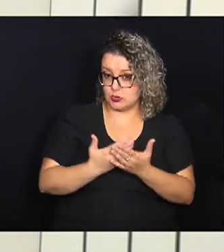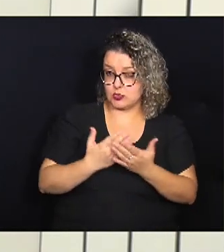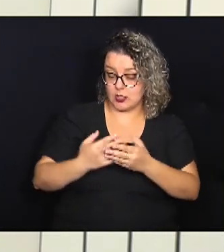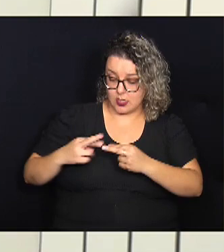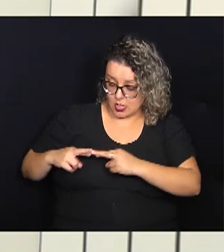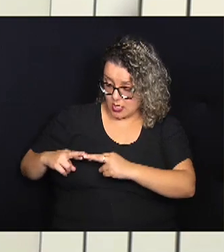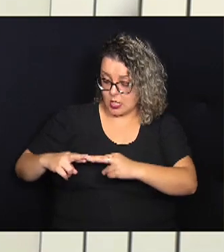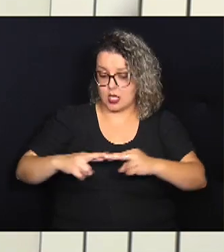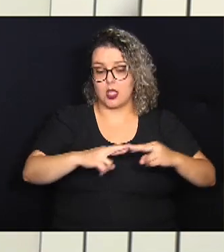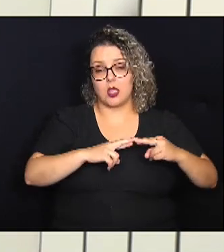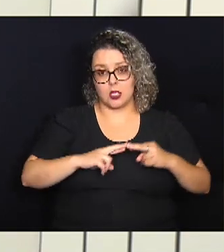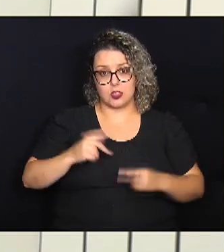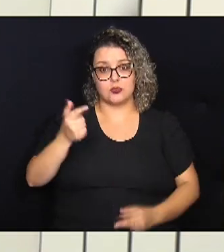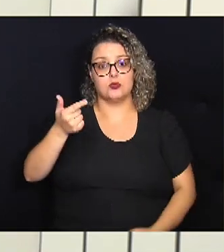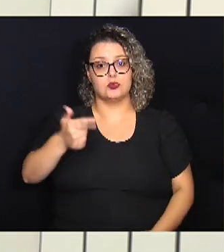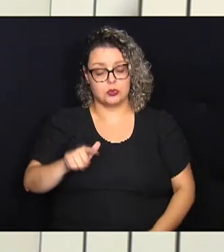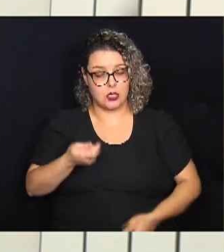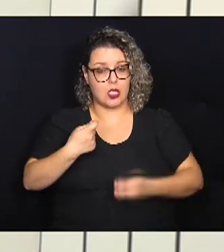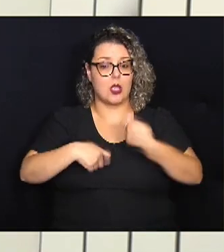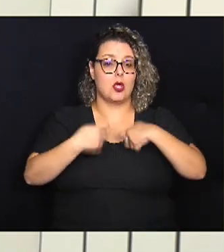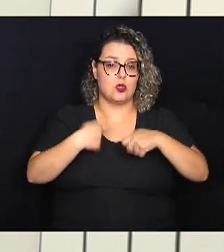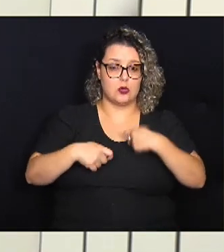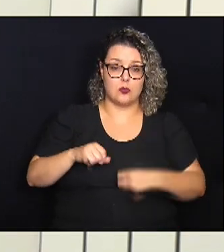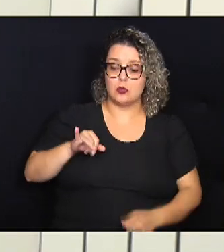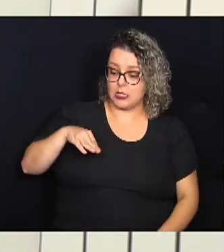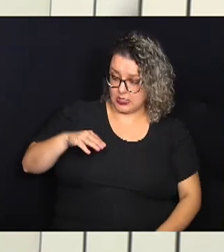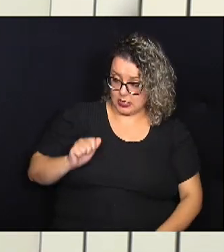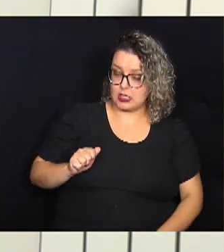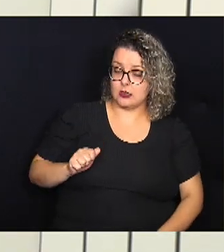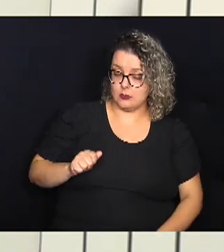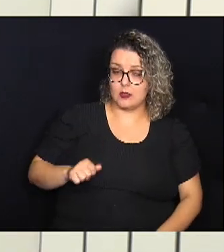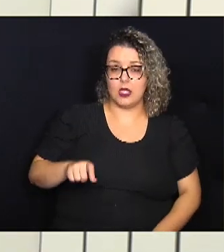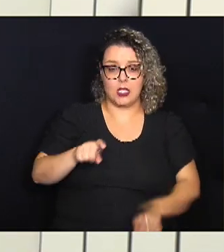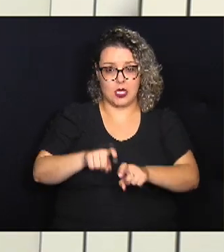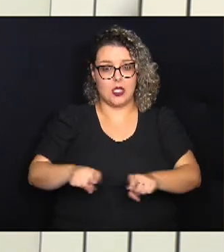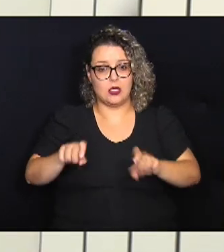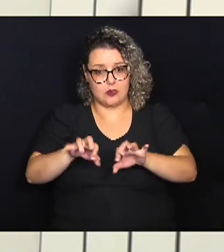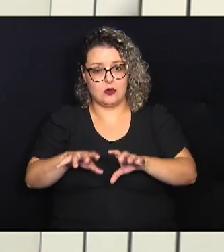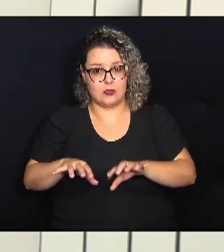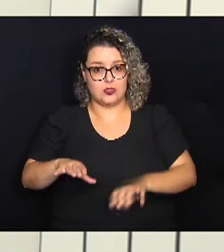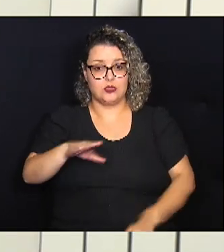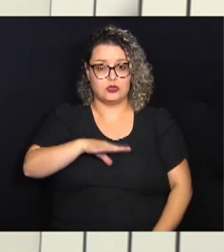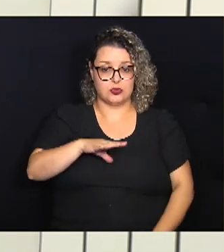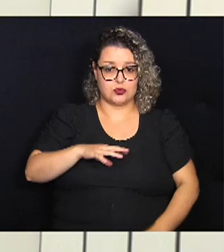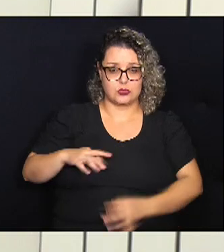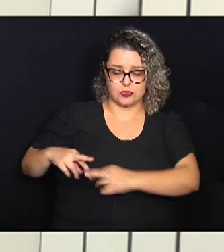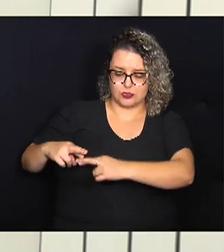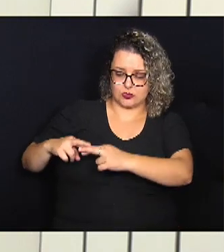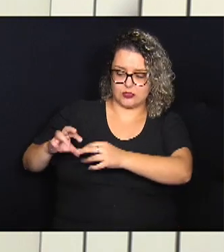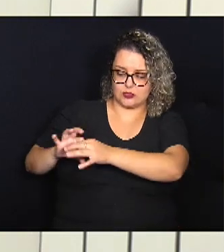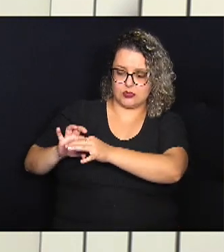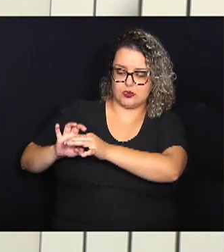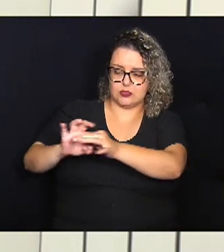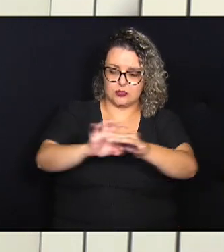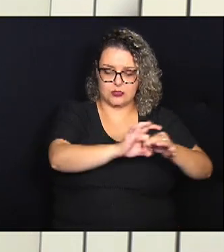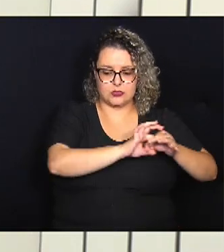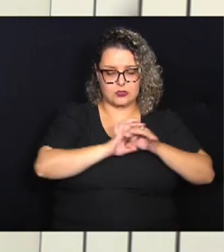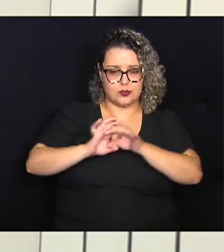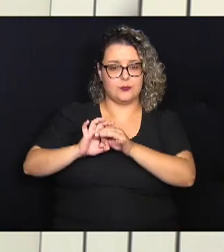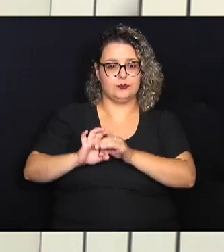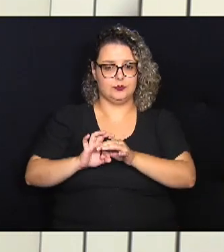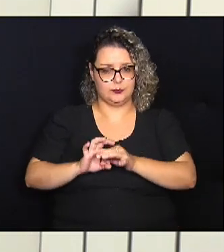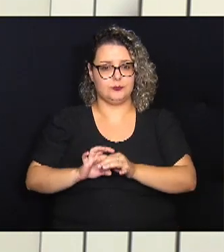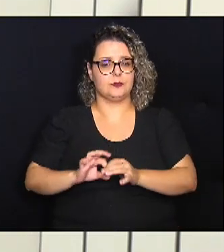é mantida e administrada pela IMA, a Informática de Municípios Associados à empresa de tecnologia da Prefeitura